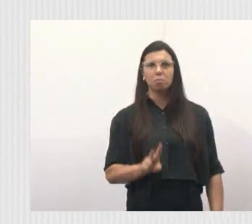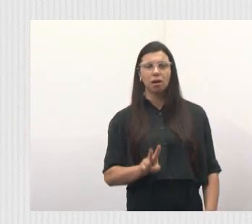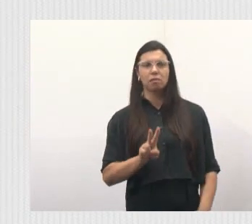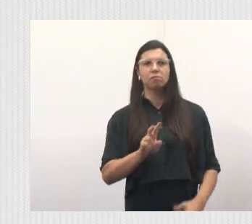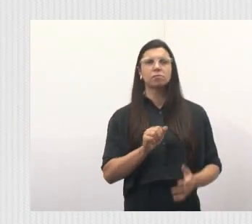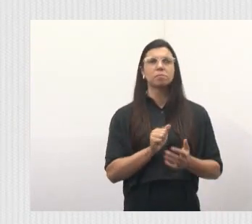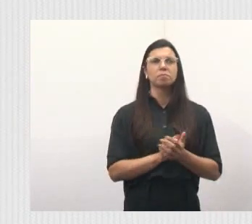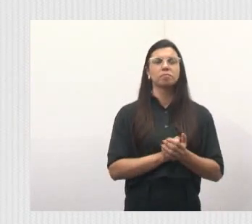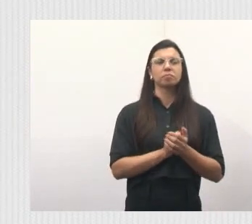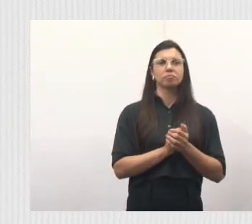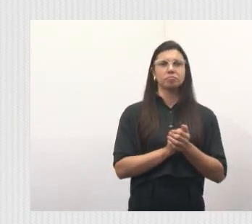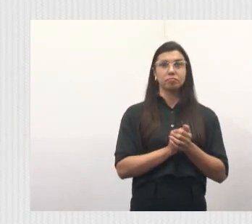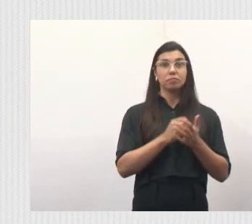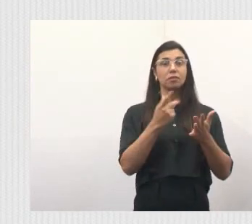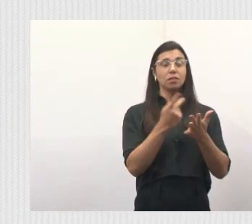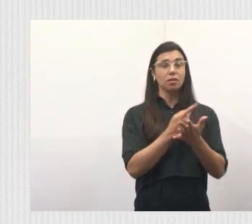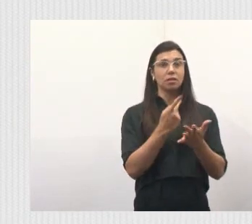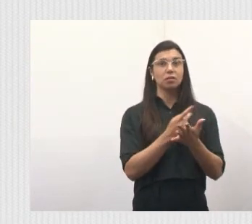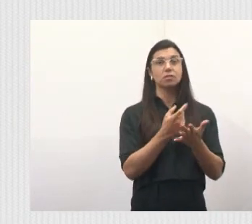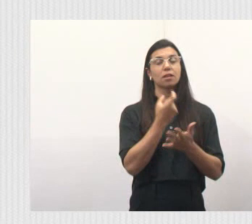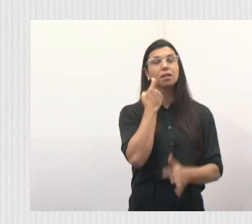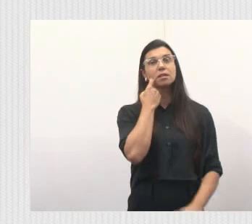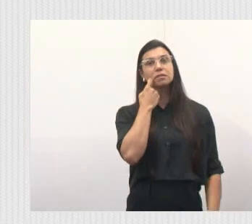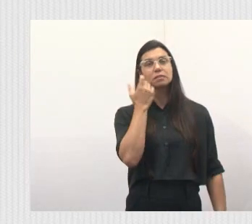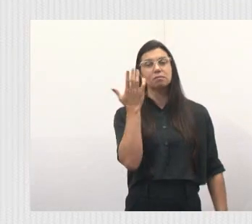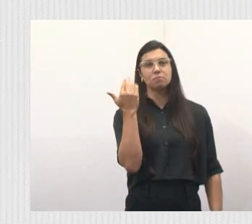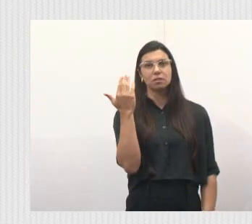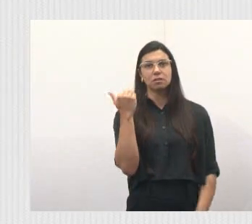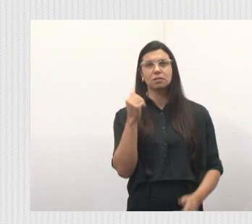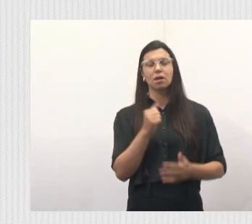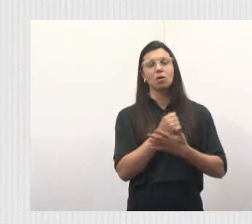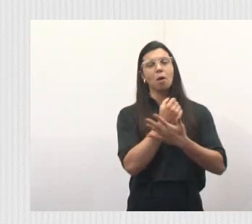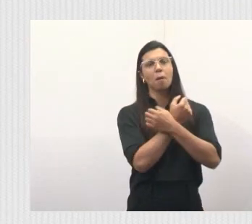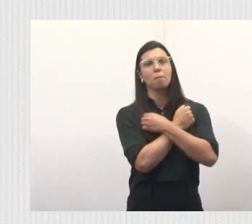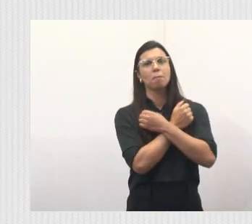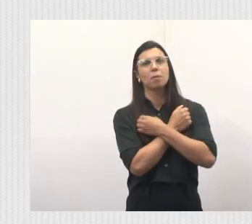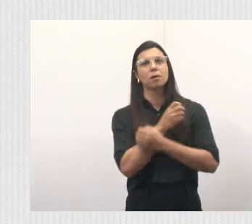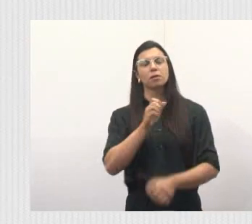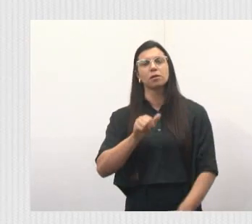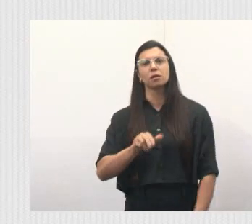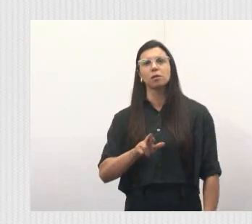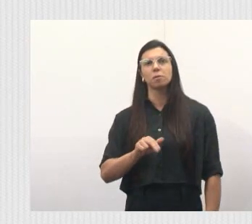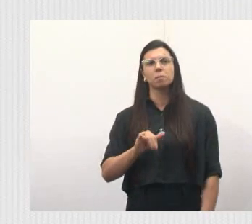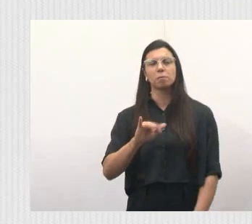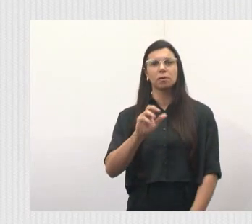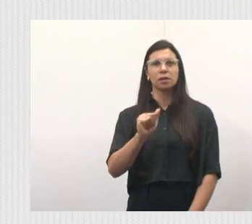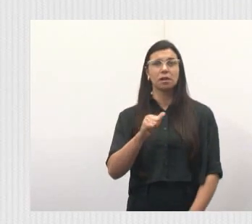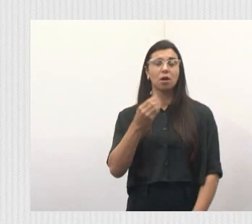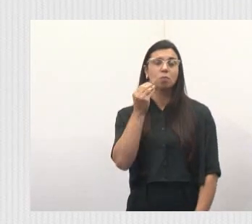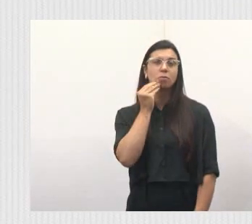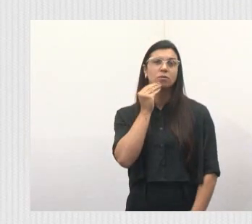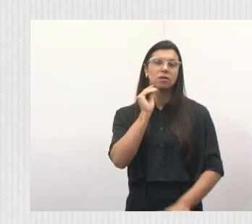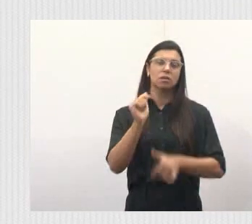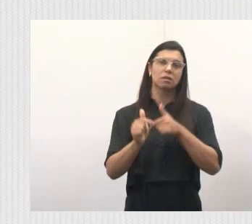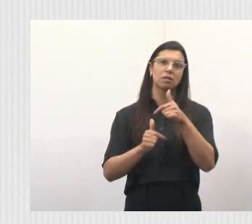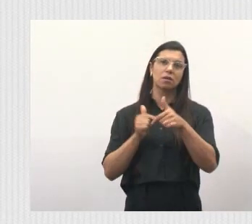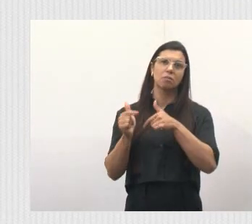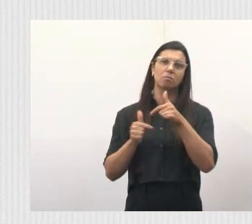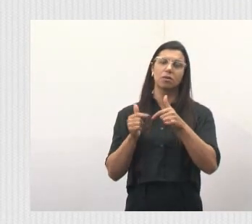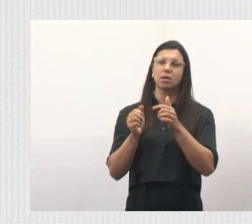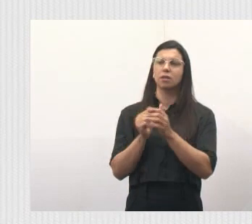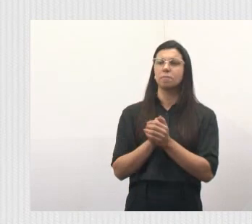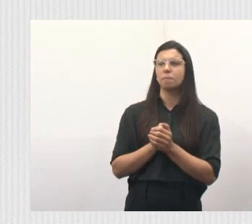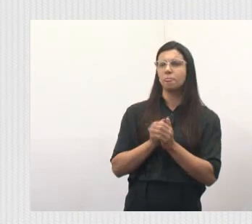Jacareí, na sexta-feira. Então, um abraço aí, dona Maria. Tive a oportunidade de trabalhar com a Maria na escola Amância